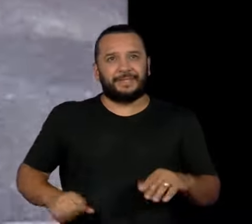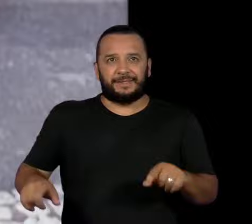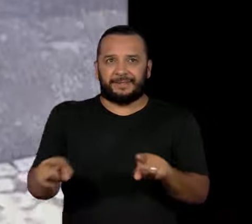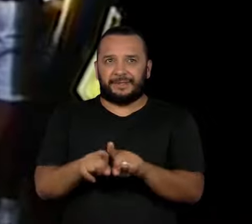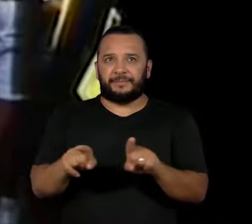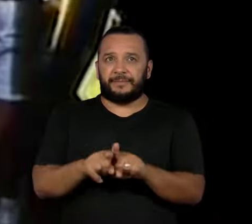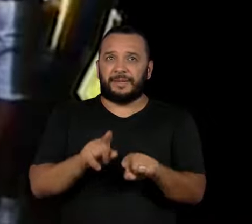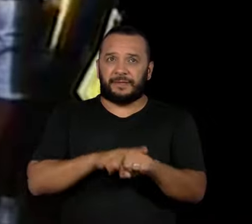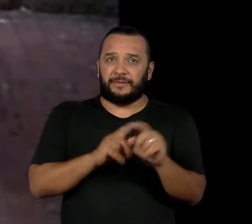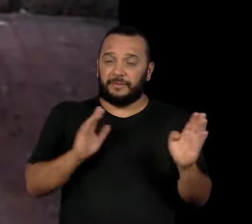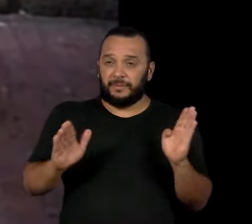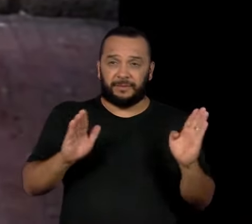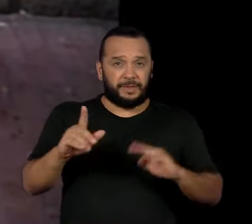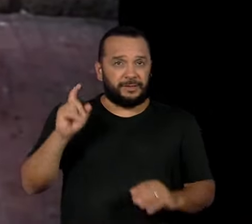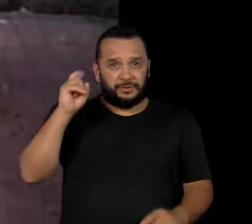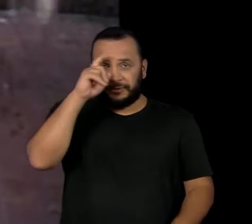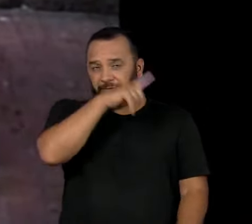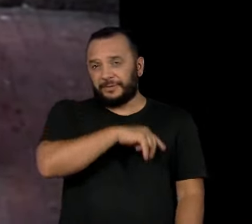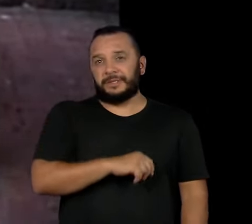tempos difíceis,